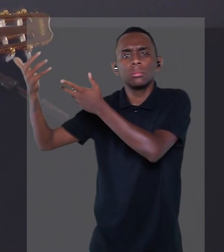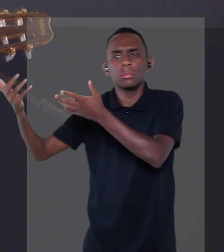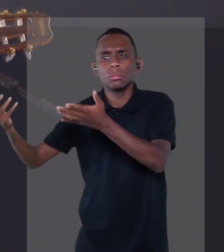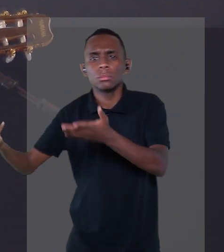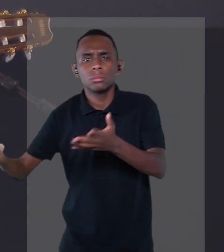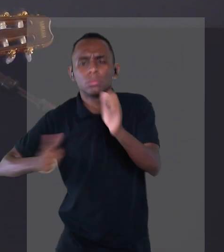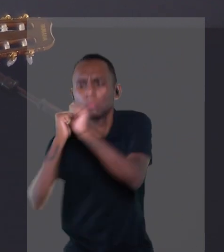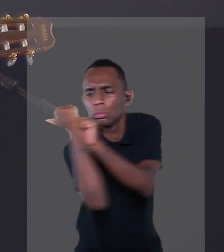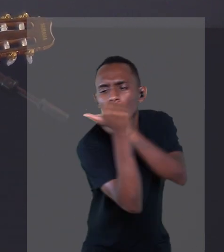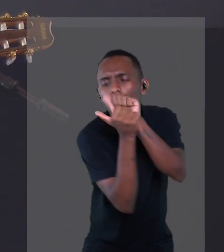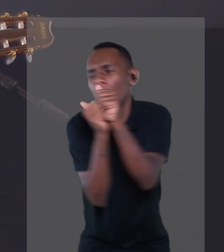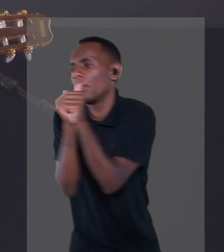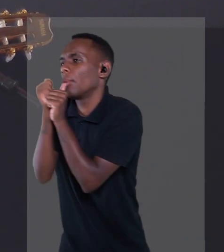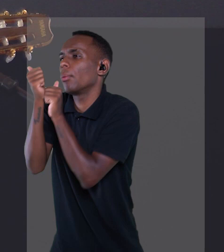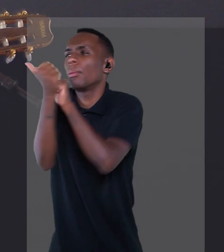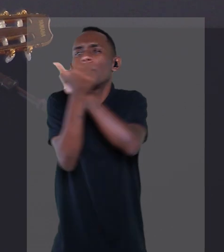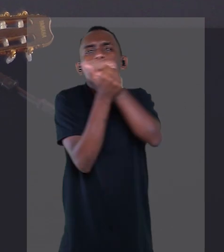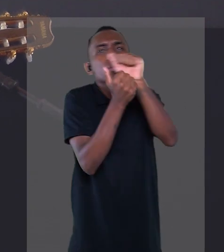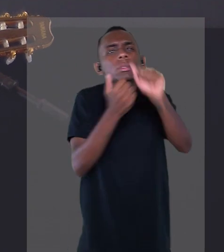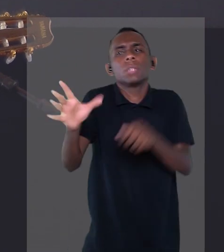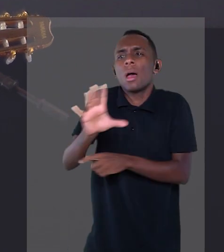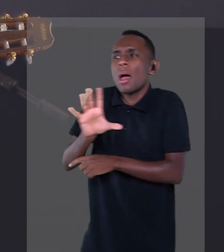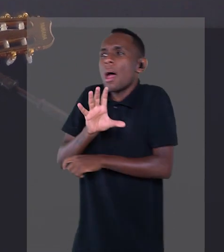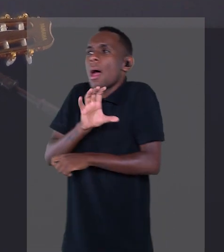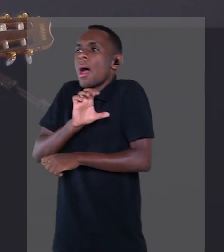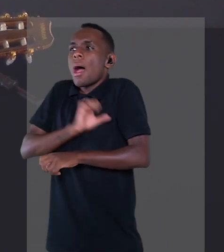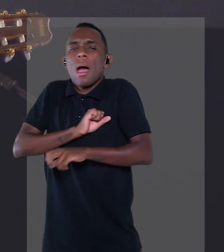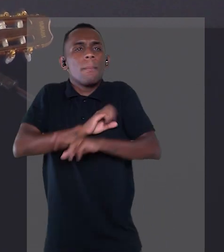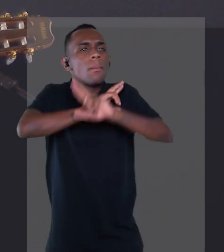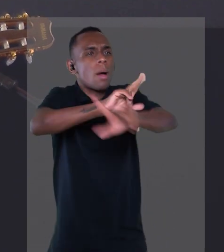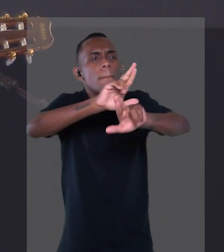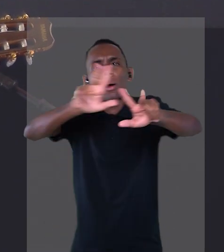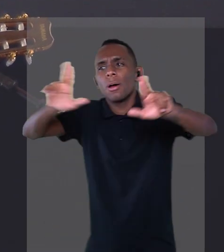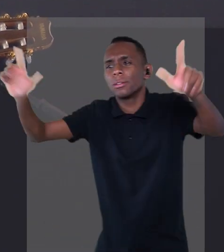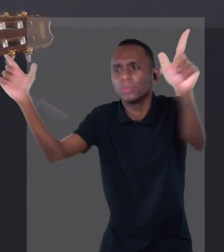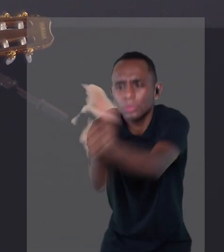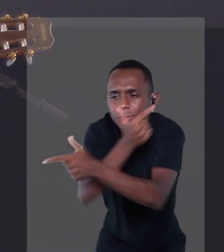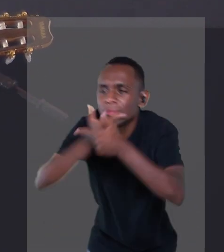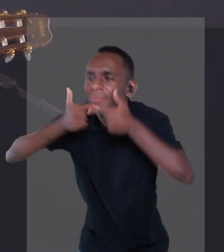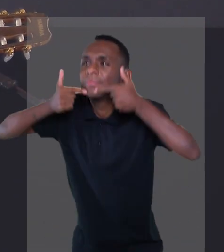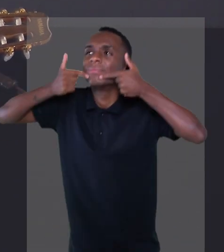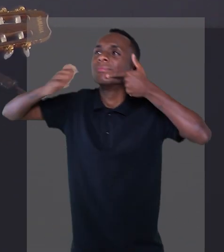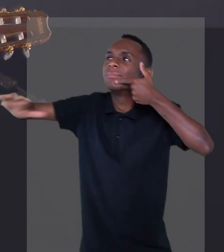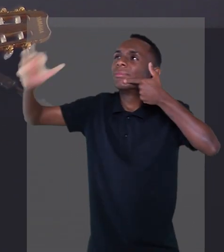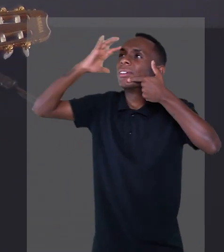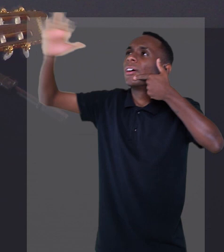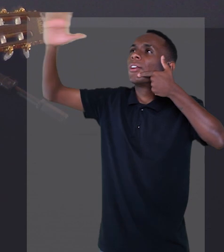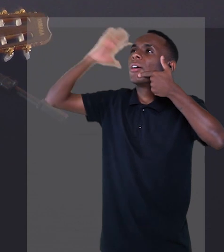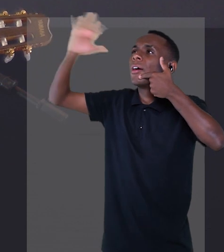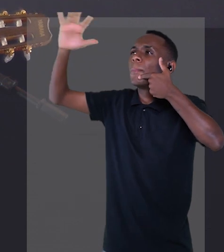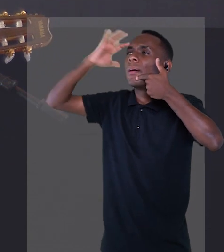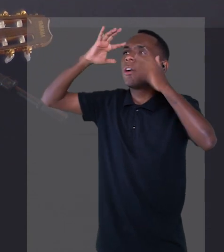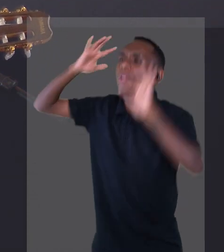enquanto as bocas e seus amores na mesa sorrirem, sonhando um